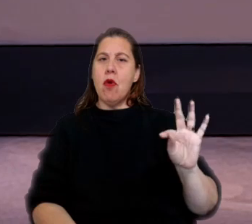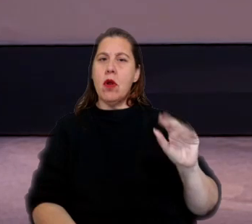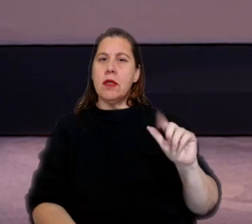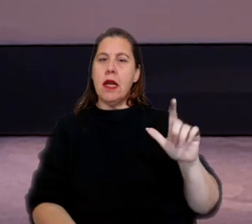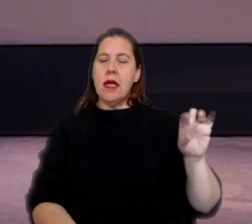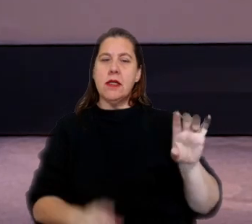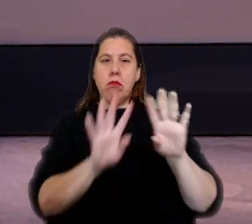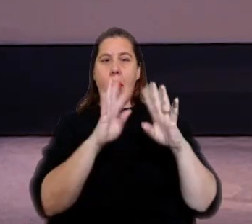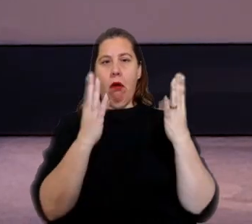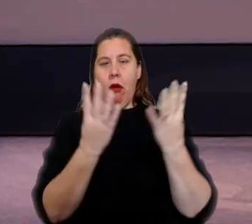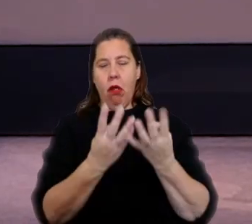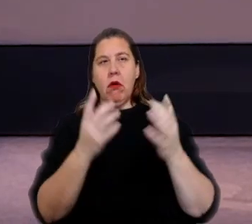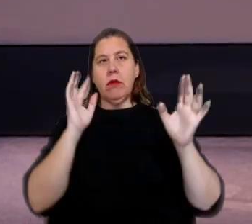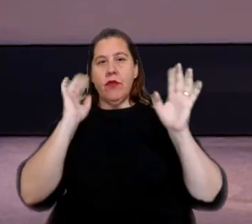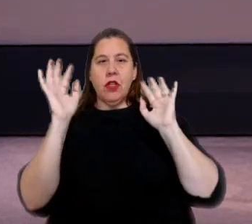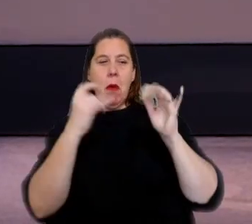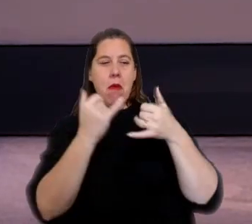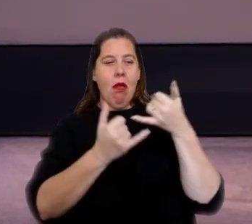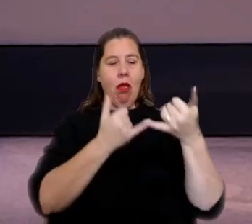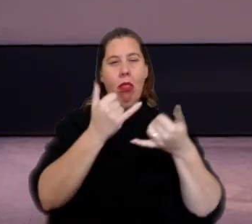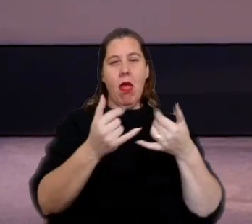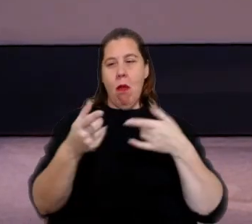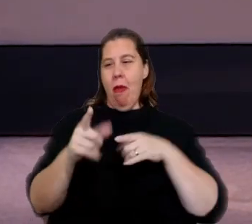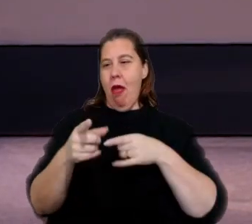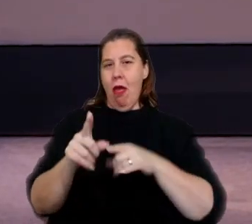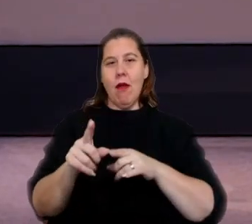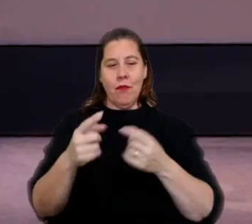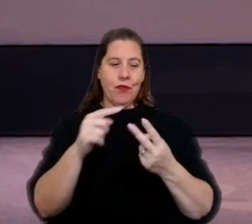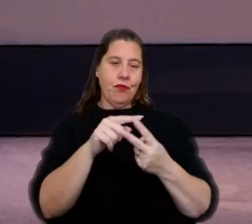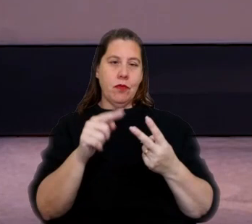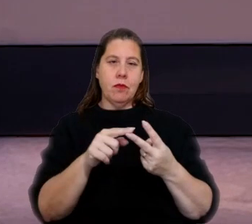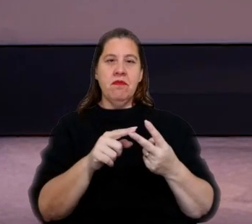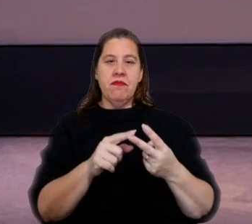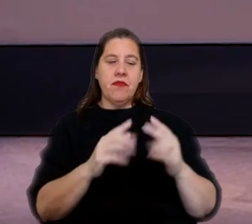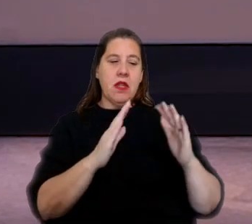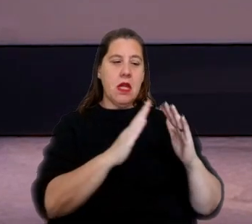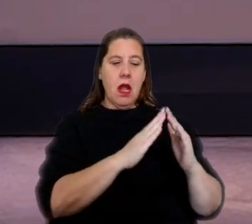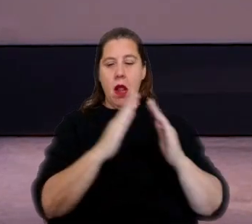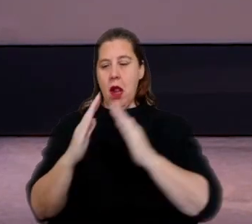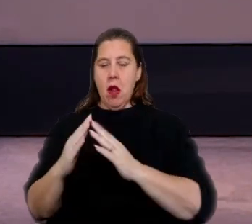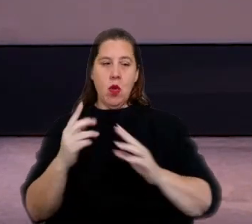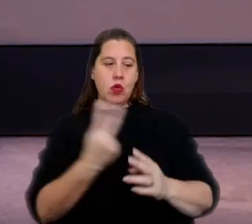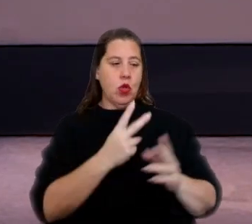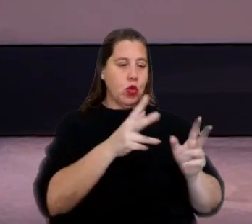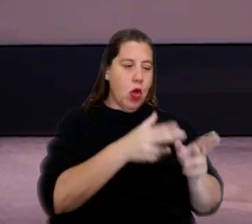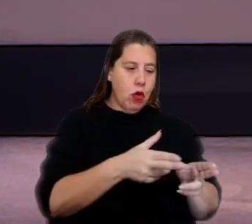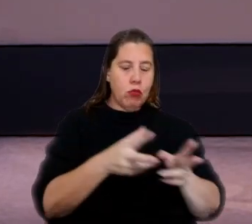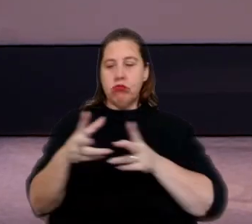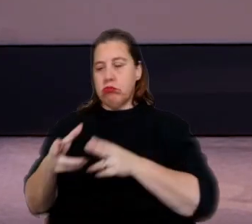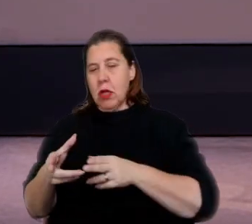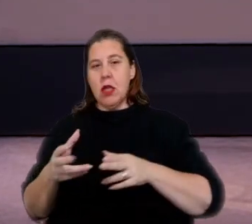e inventam lá, vivem os perseguidores, uma brincadeira... A dois, dormem um na casa do outro, andam